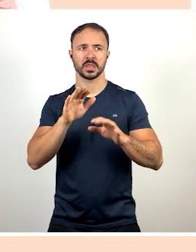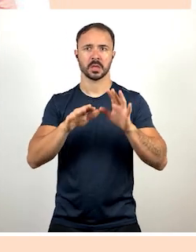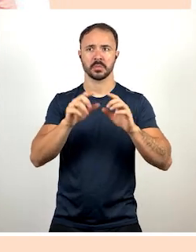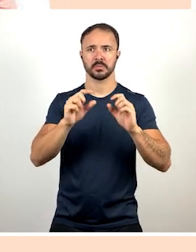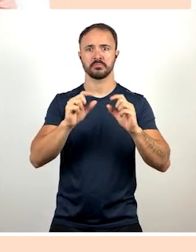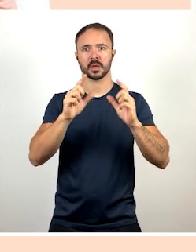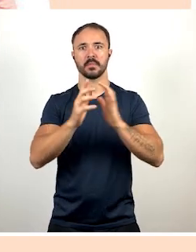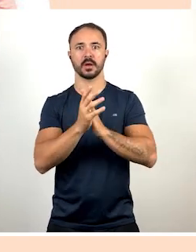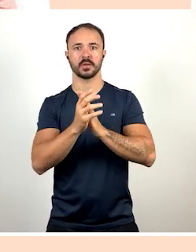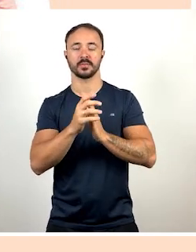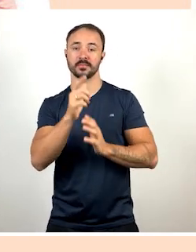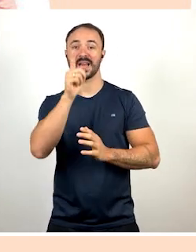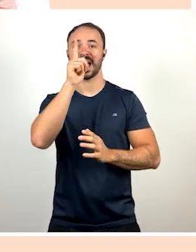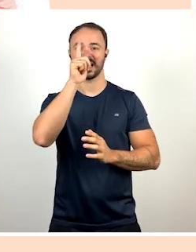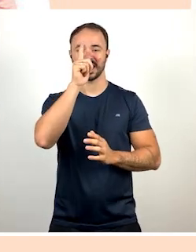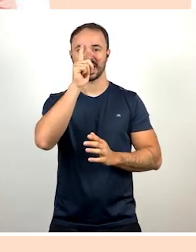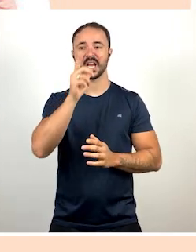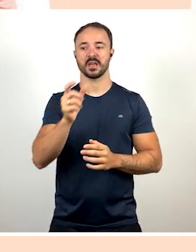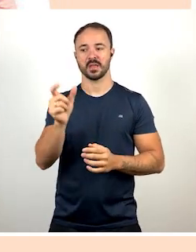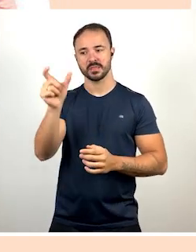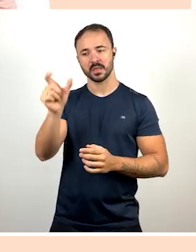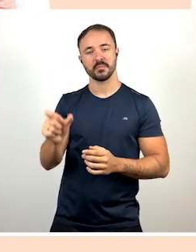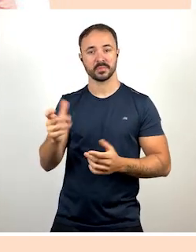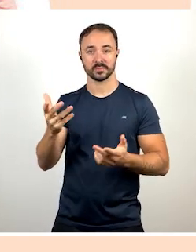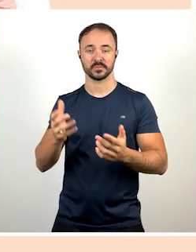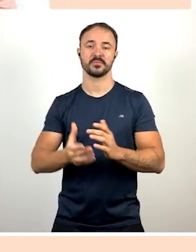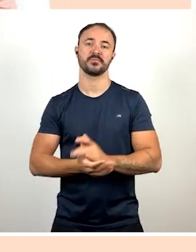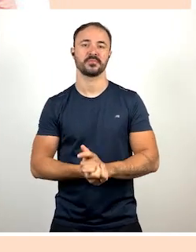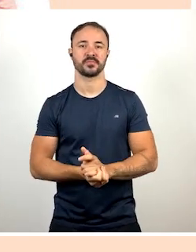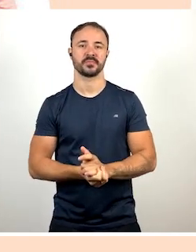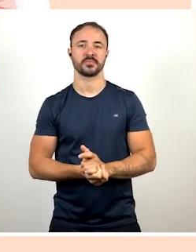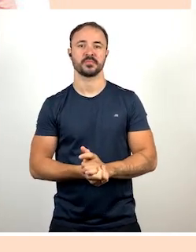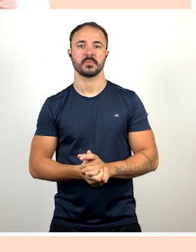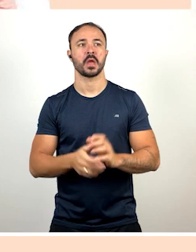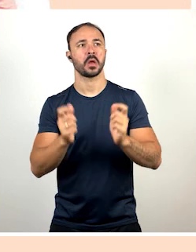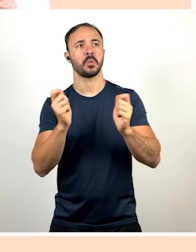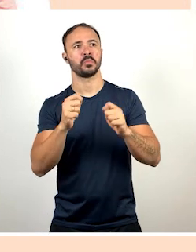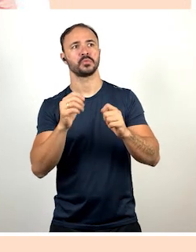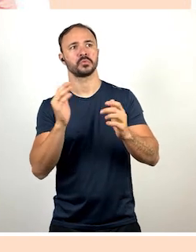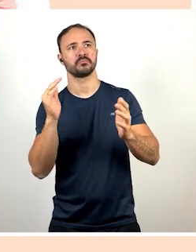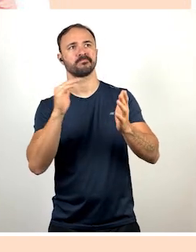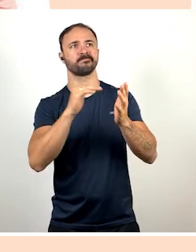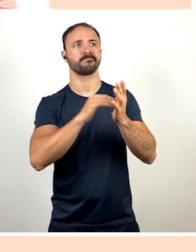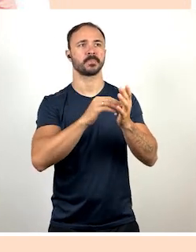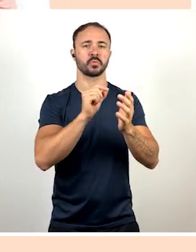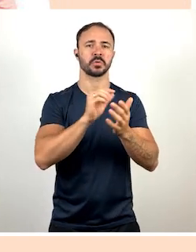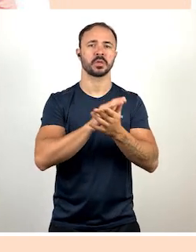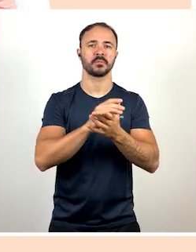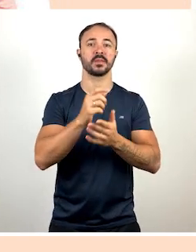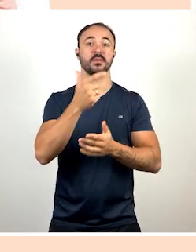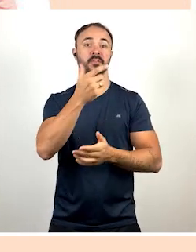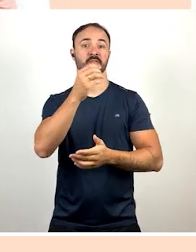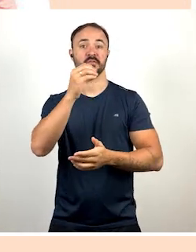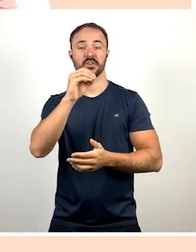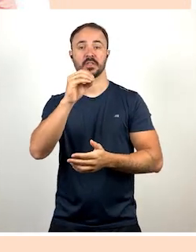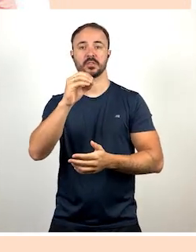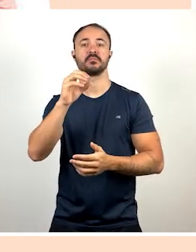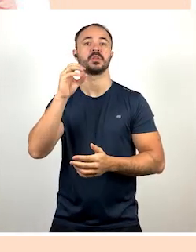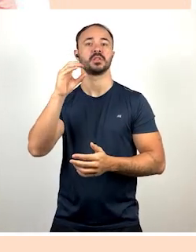órgão reprodutor, do tamanho do pênis dos meninos. Pode chegar, então, aos